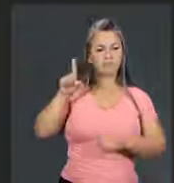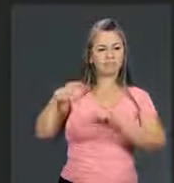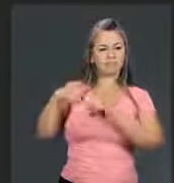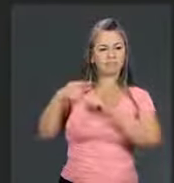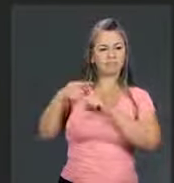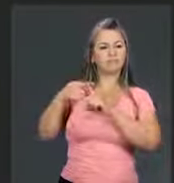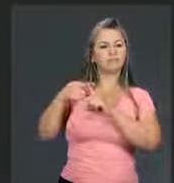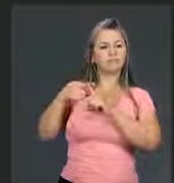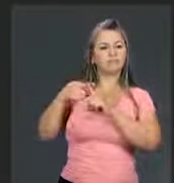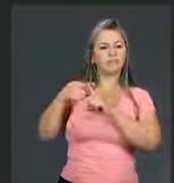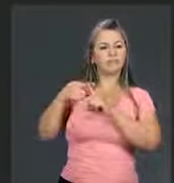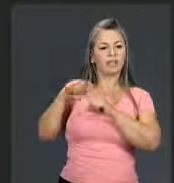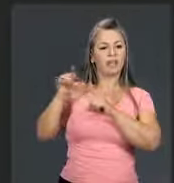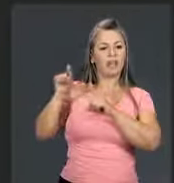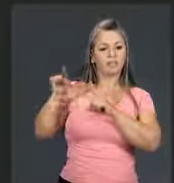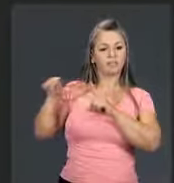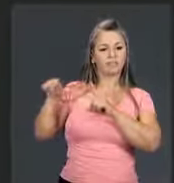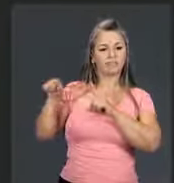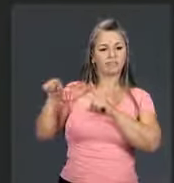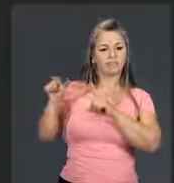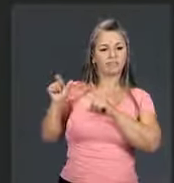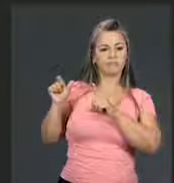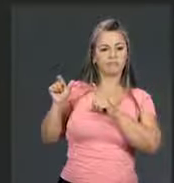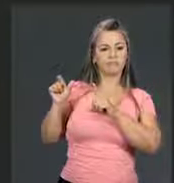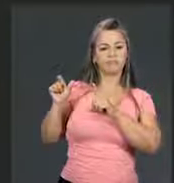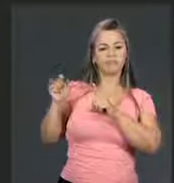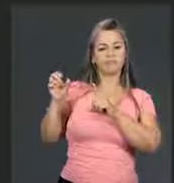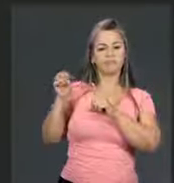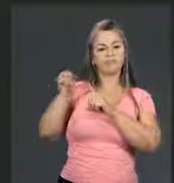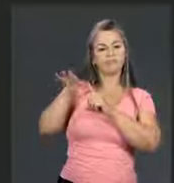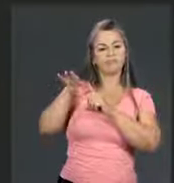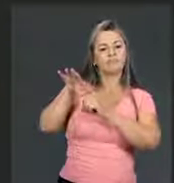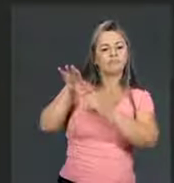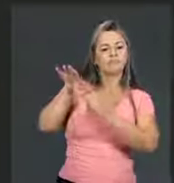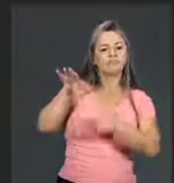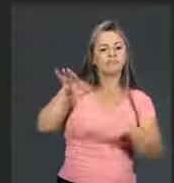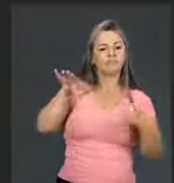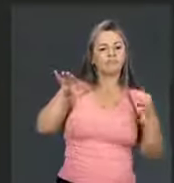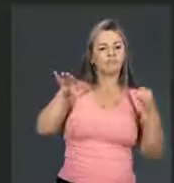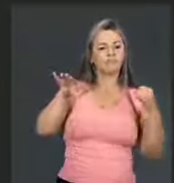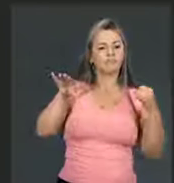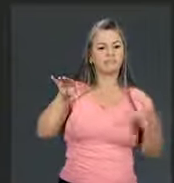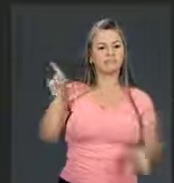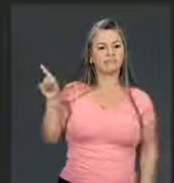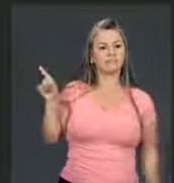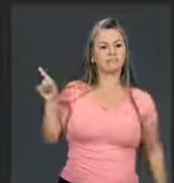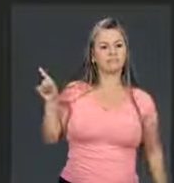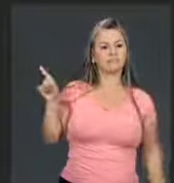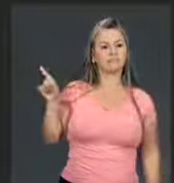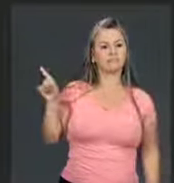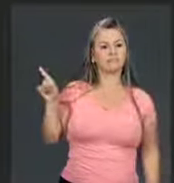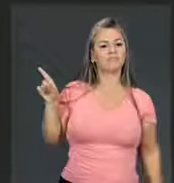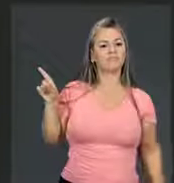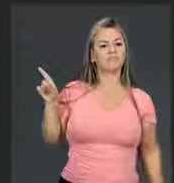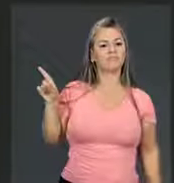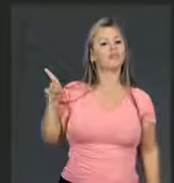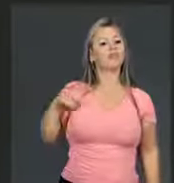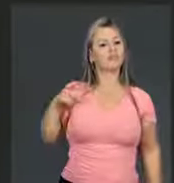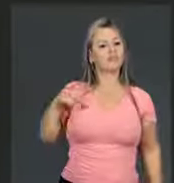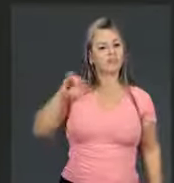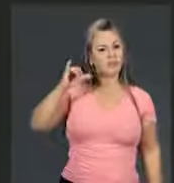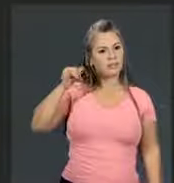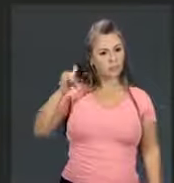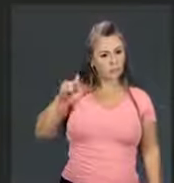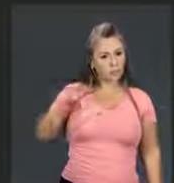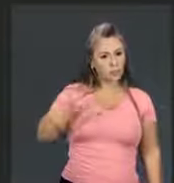a extremidade lateral ligada ao polo negativo. Surge então uma corrente